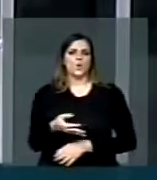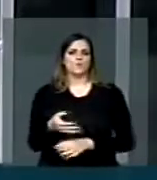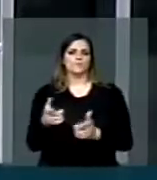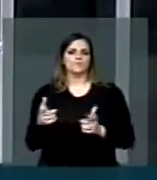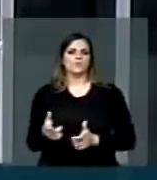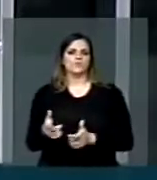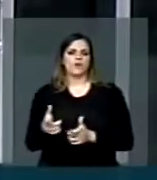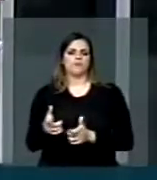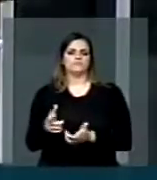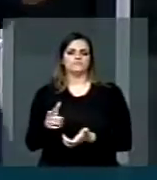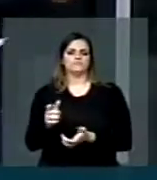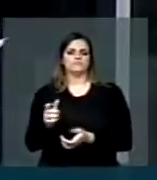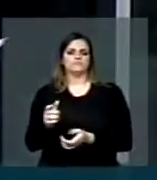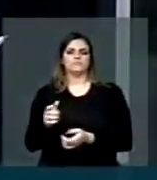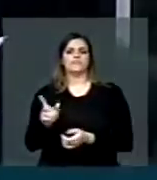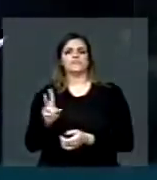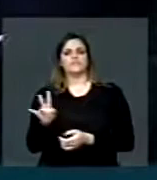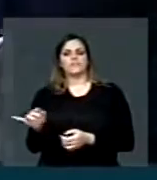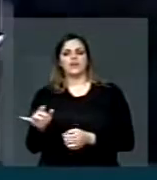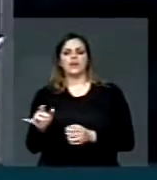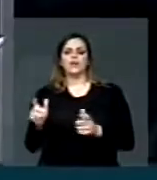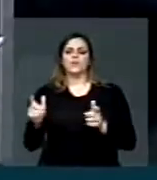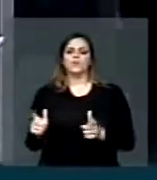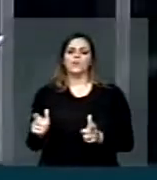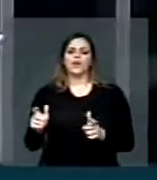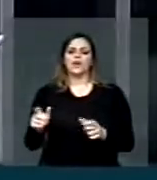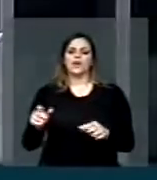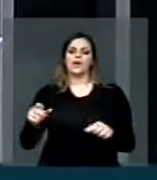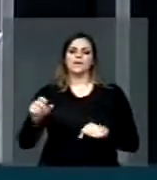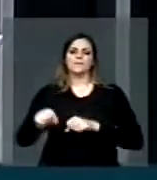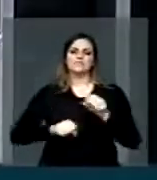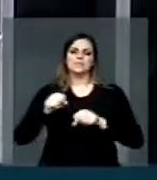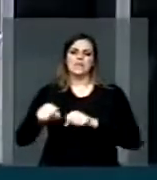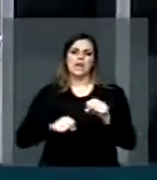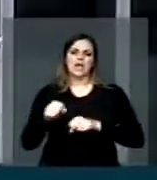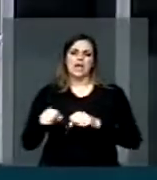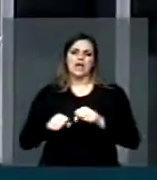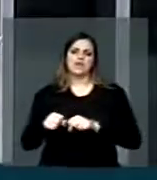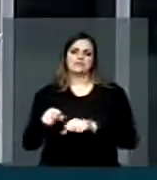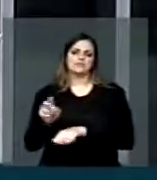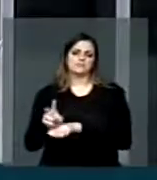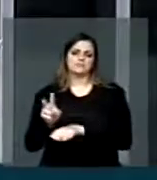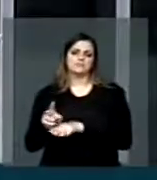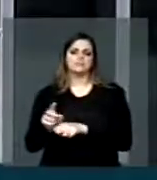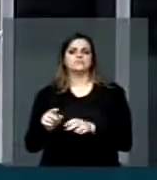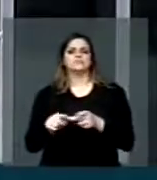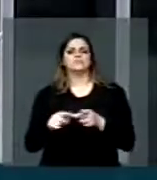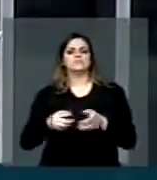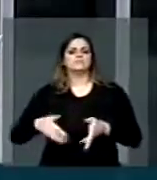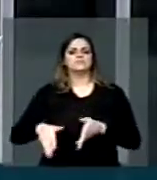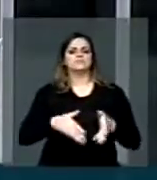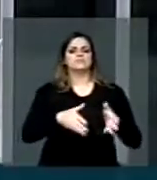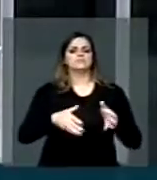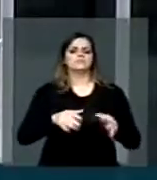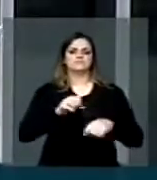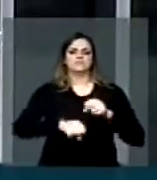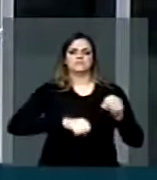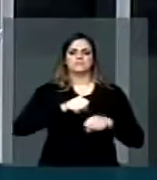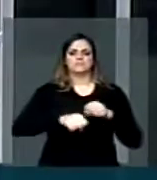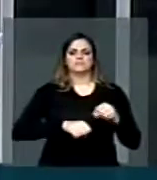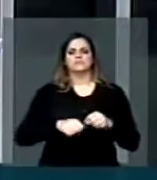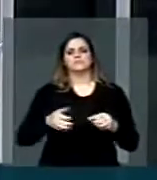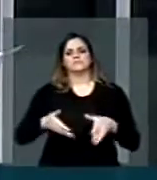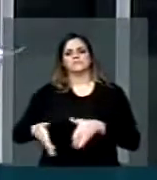estações, vamos ter bicicletários, ciclovias, passeios de pedestres e equipamentos urbanos,